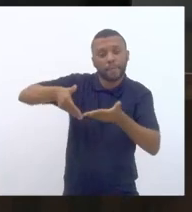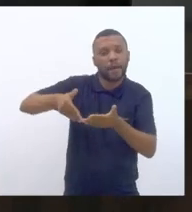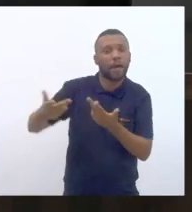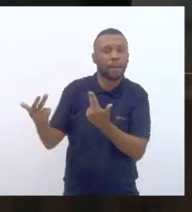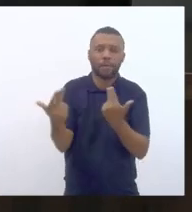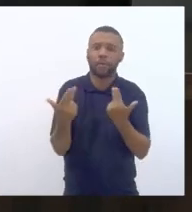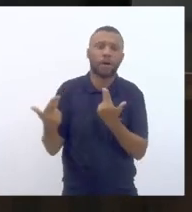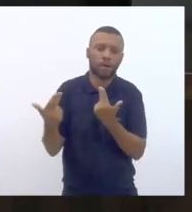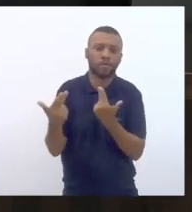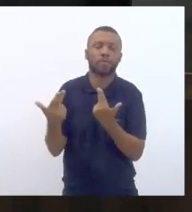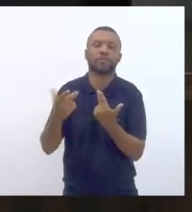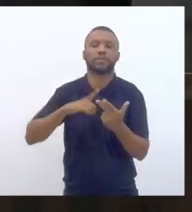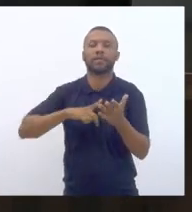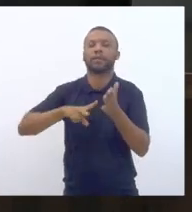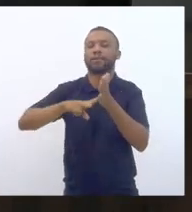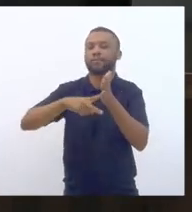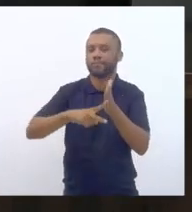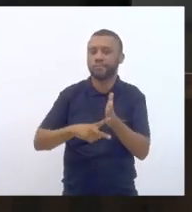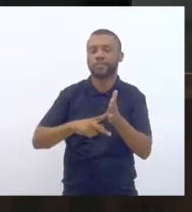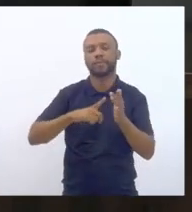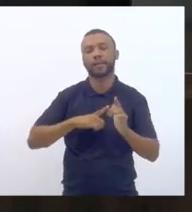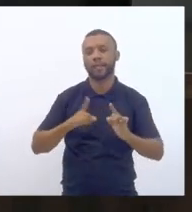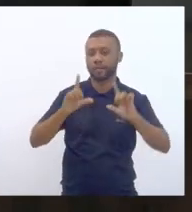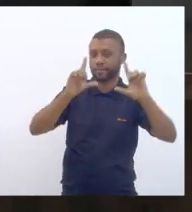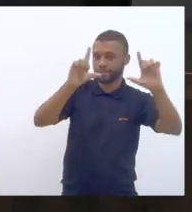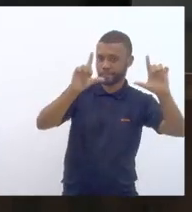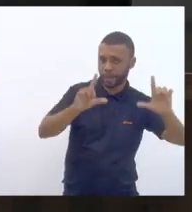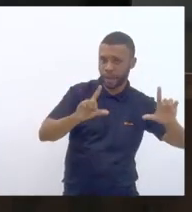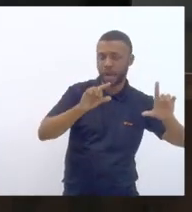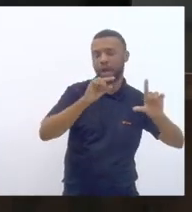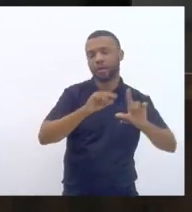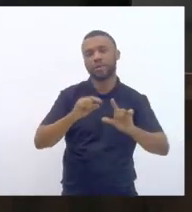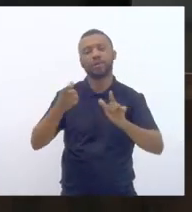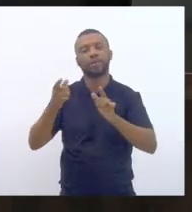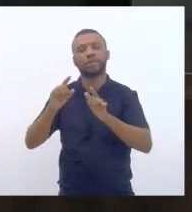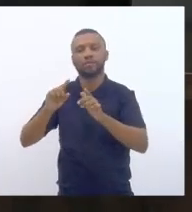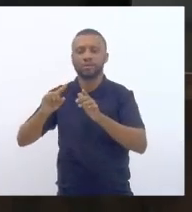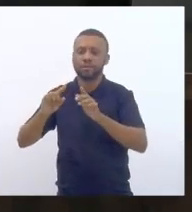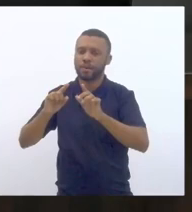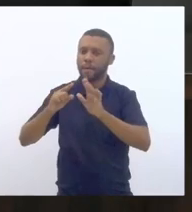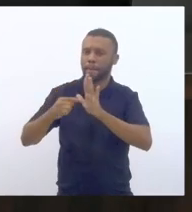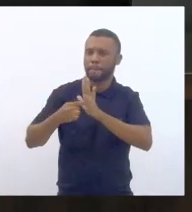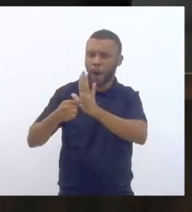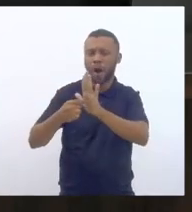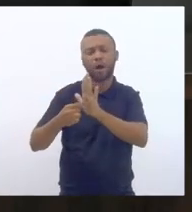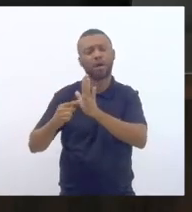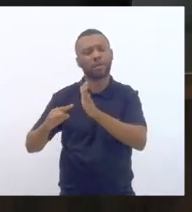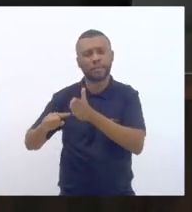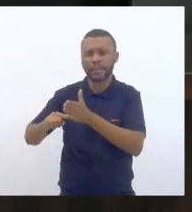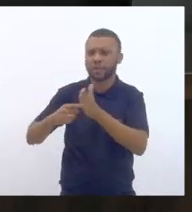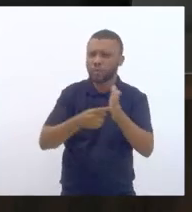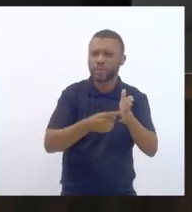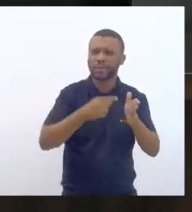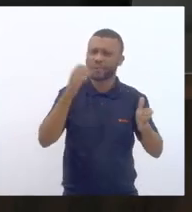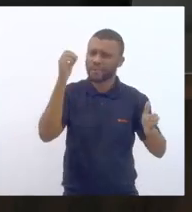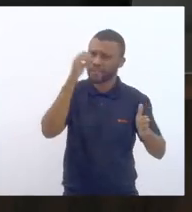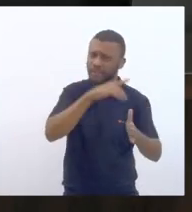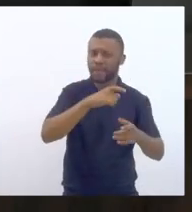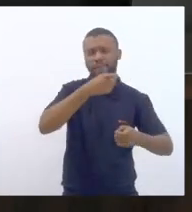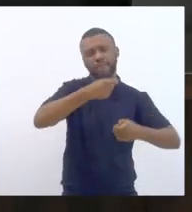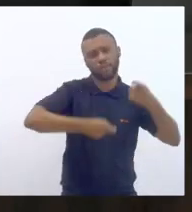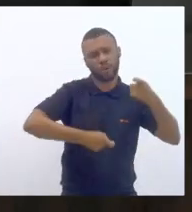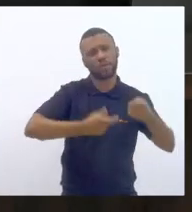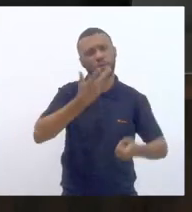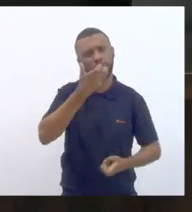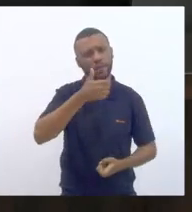condomínios, cartazes ou placas para divulgação dos canais oficiais de denúncia de violência e negligência contra crianças e adolescentes. Pendente de parecer da